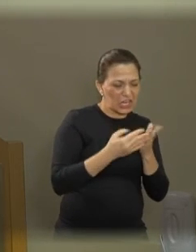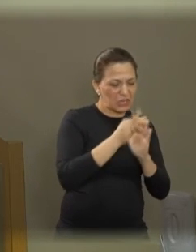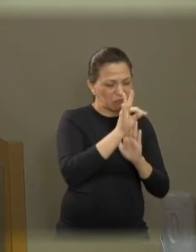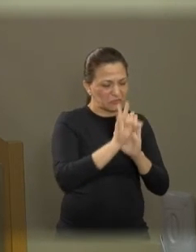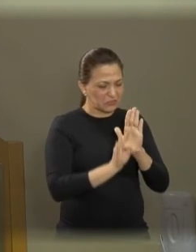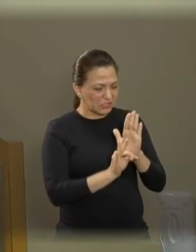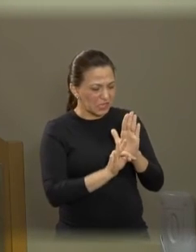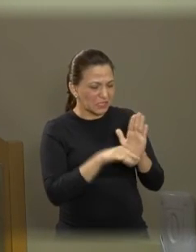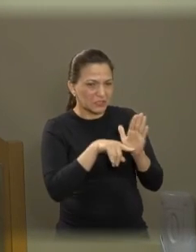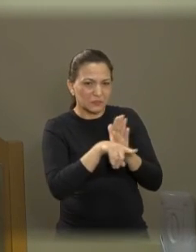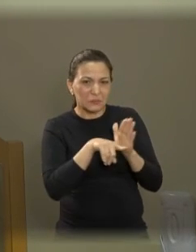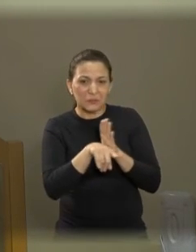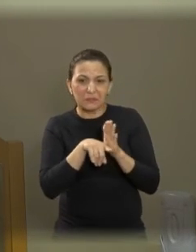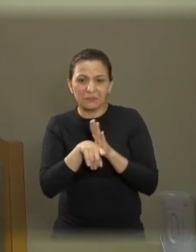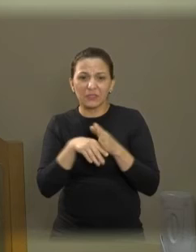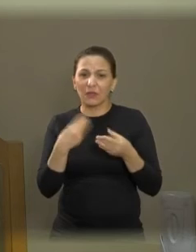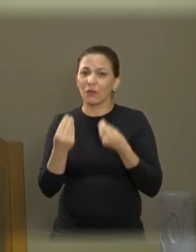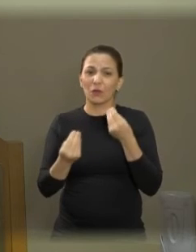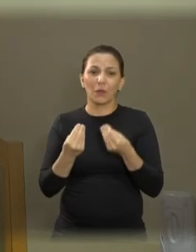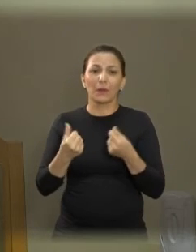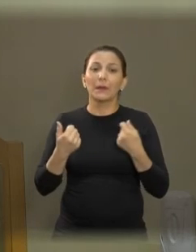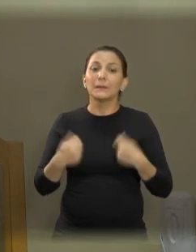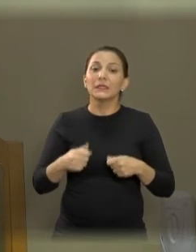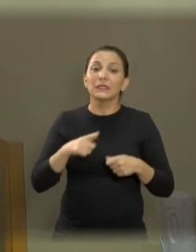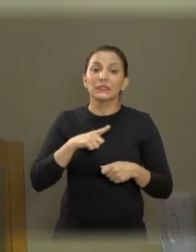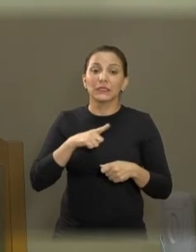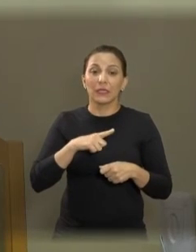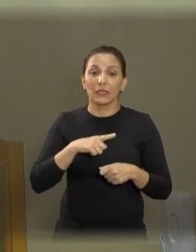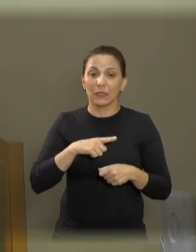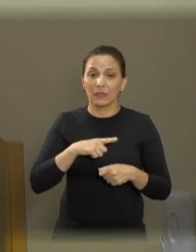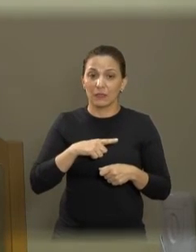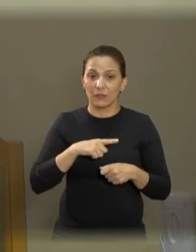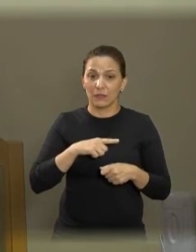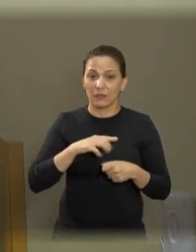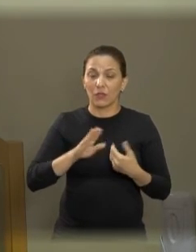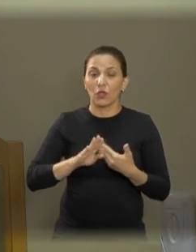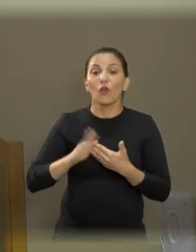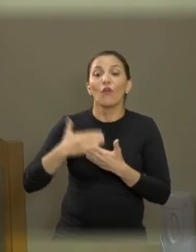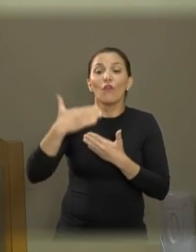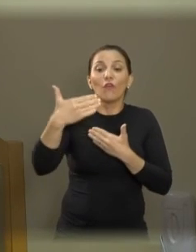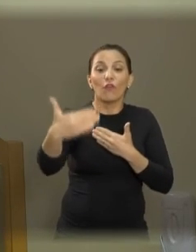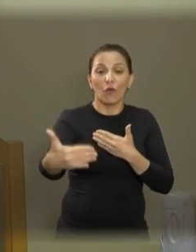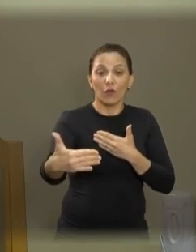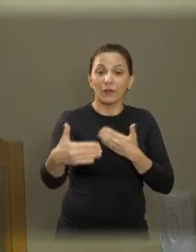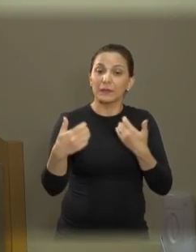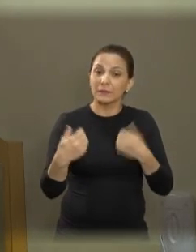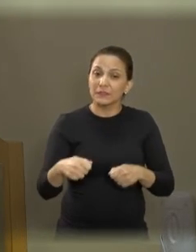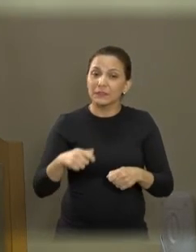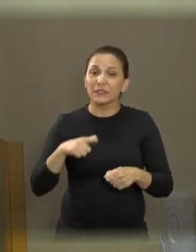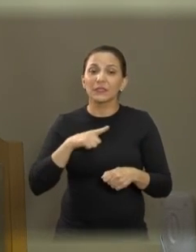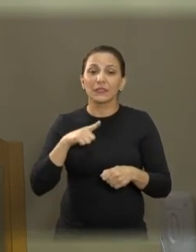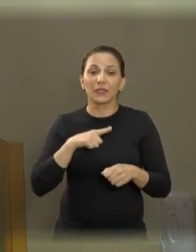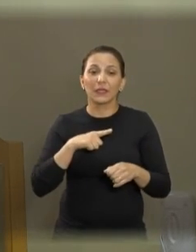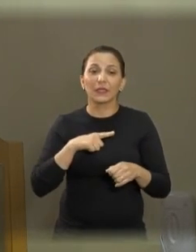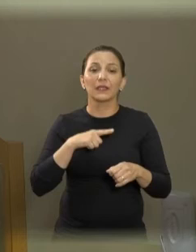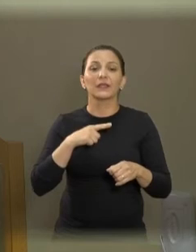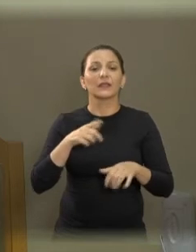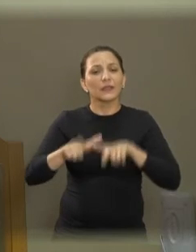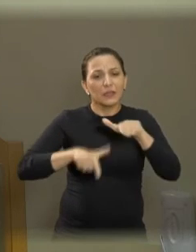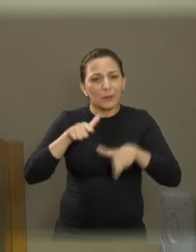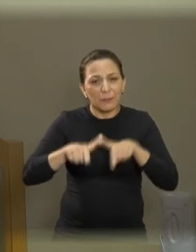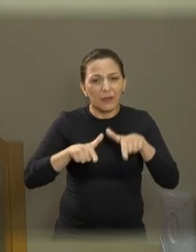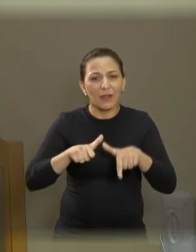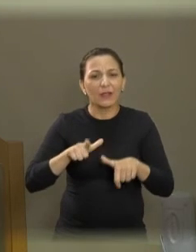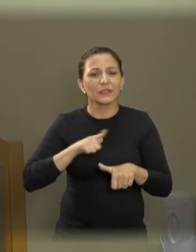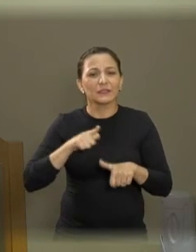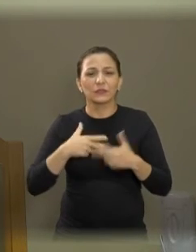essa ciência ainda, gente. Alguém tem que ter, fora daqui, feito o trabalho e viu que